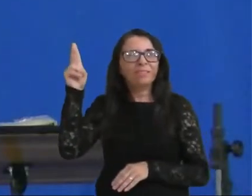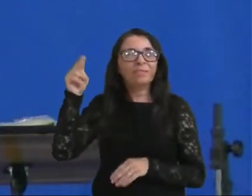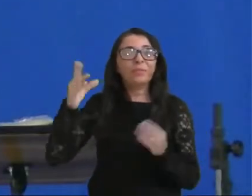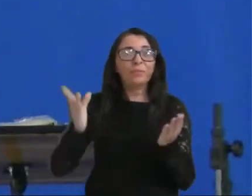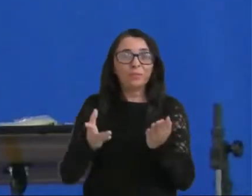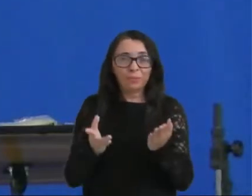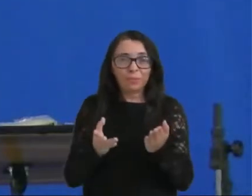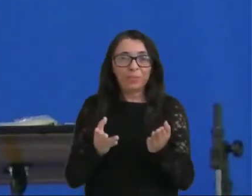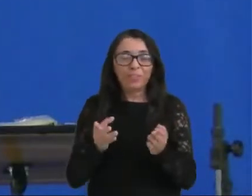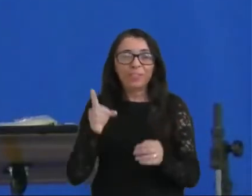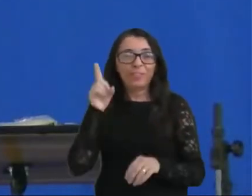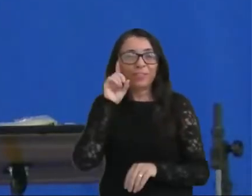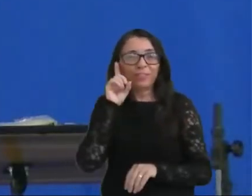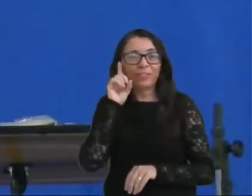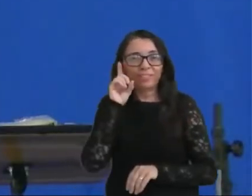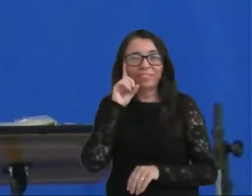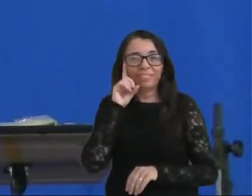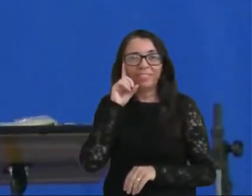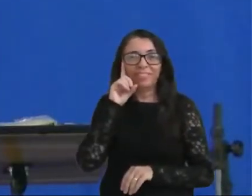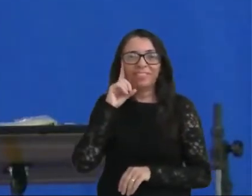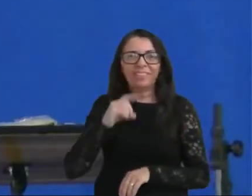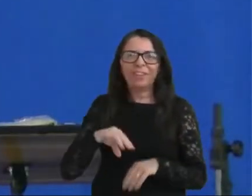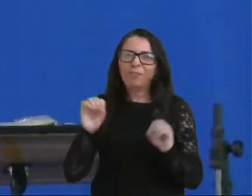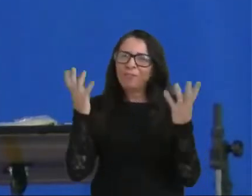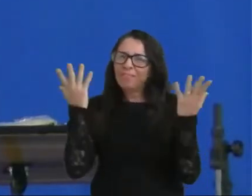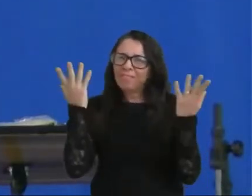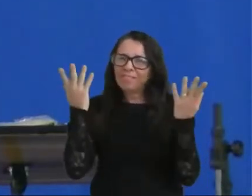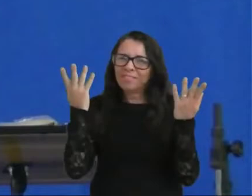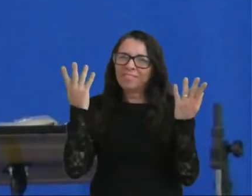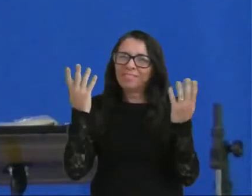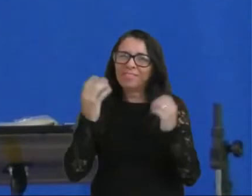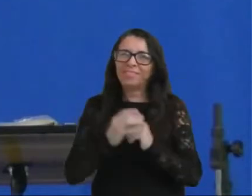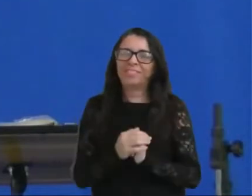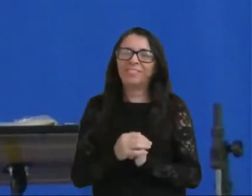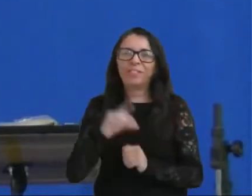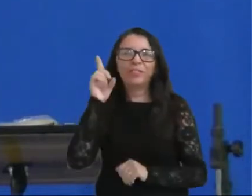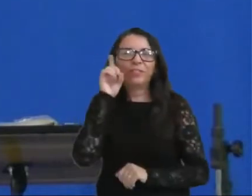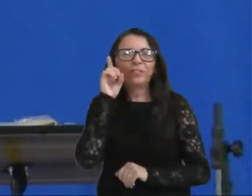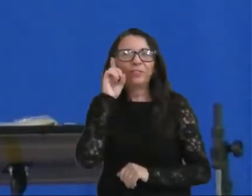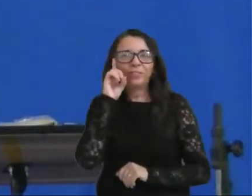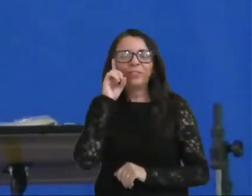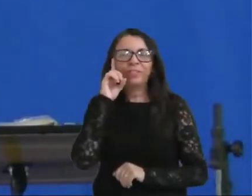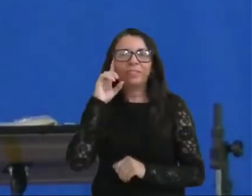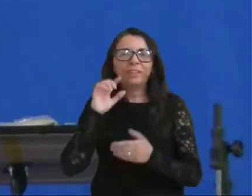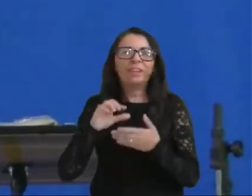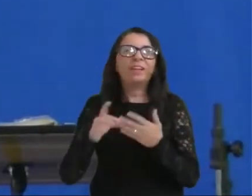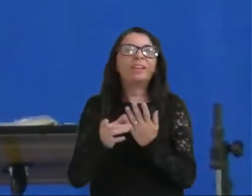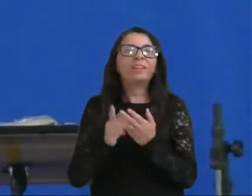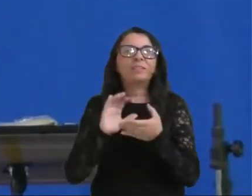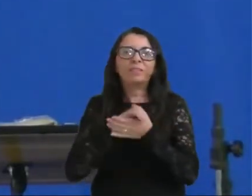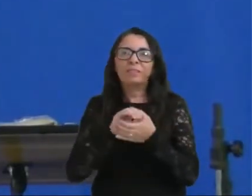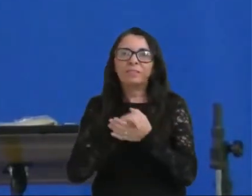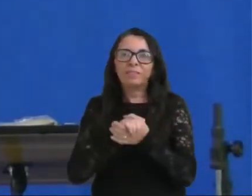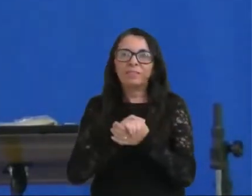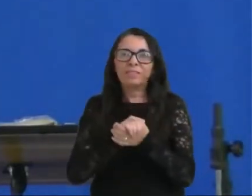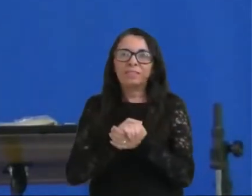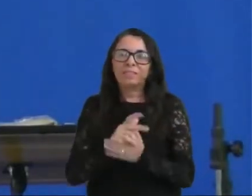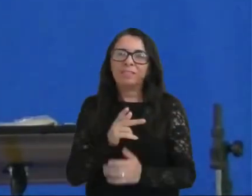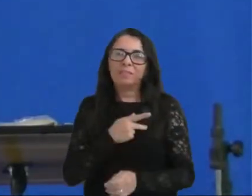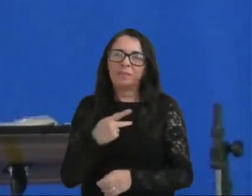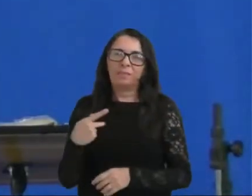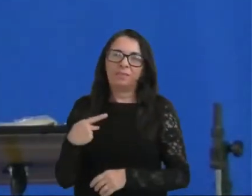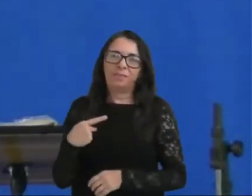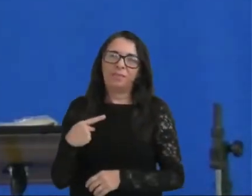A esposa do pastor Batista se sinta abraçado, que a minha esposa possa se sentir abraçada pelo seu dia. Essa